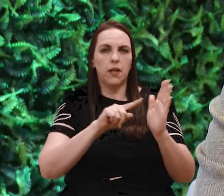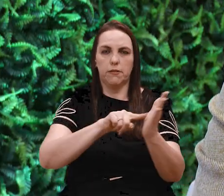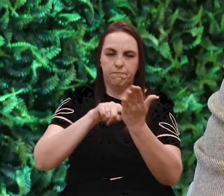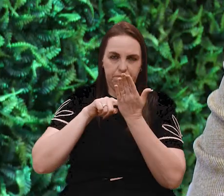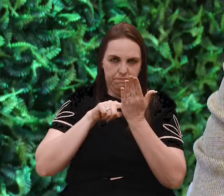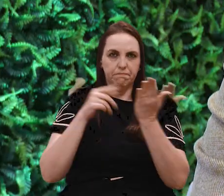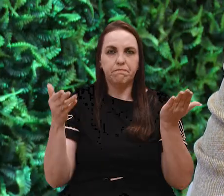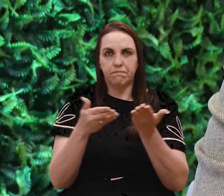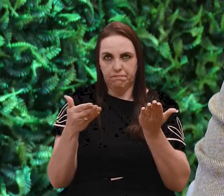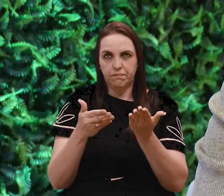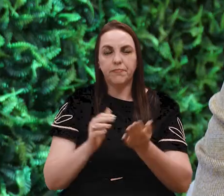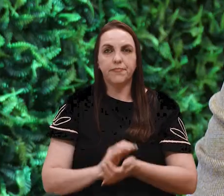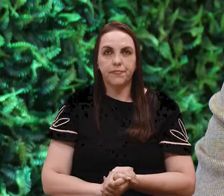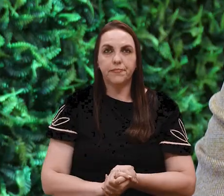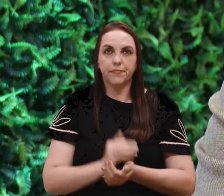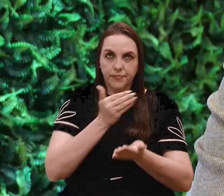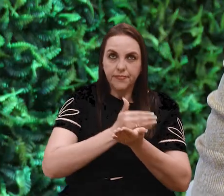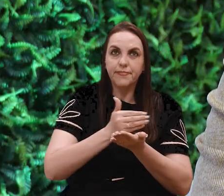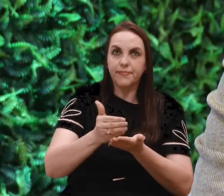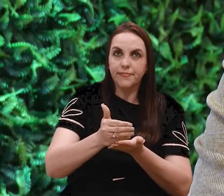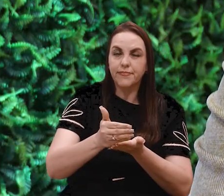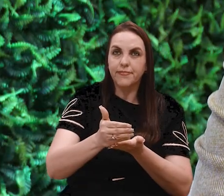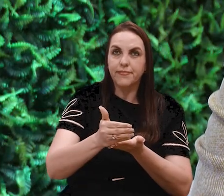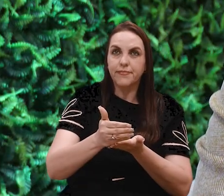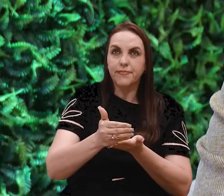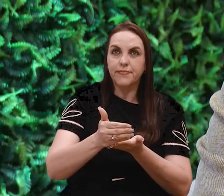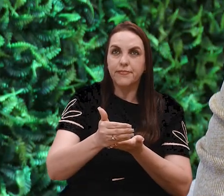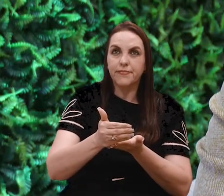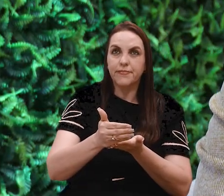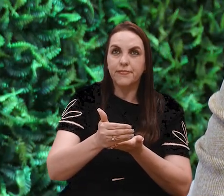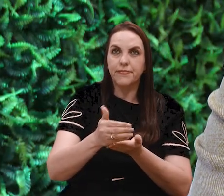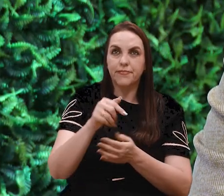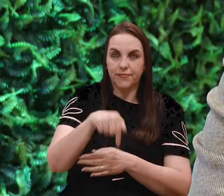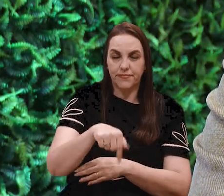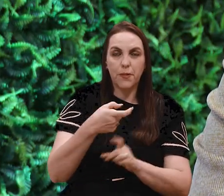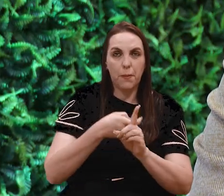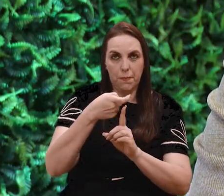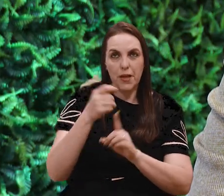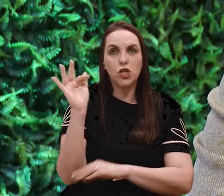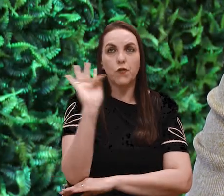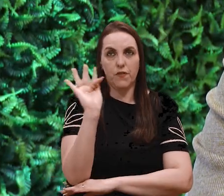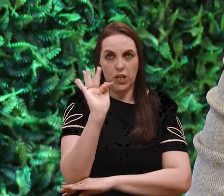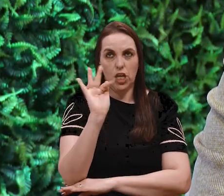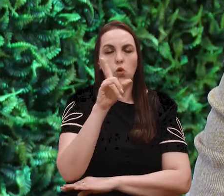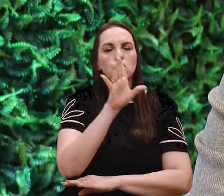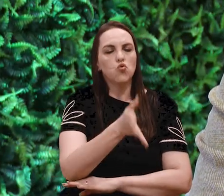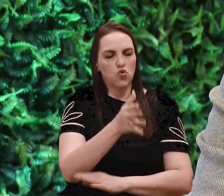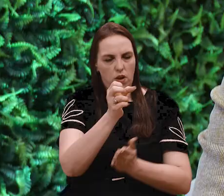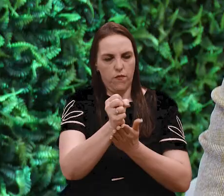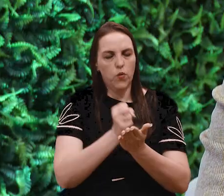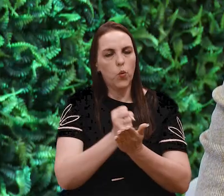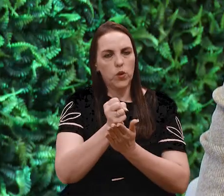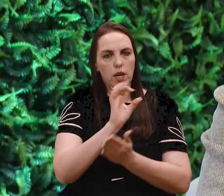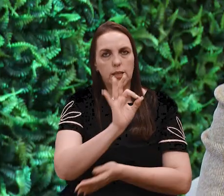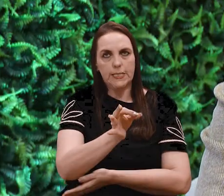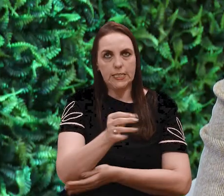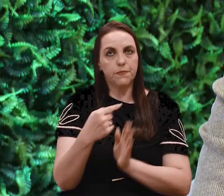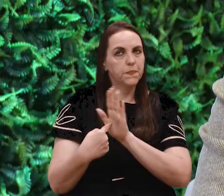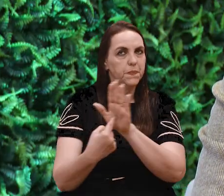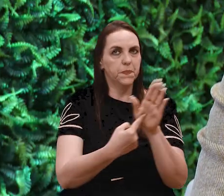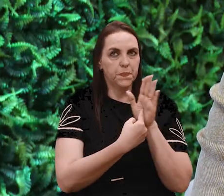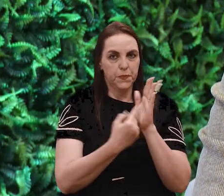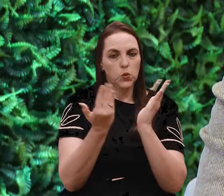agora no início do mês de fevereiro. Já foi contratado. Exatamente. Então, agora, dentro